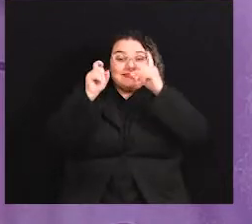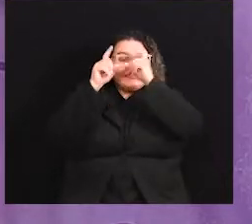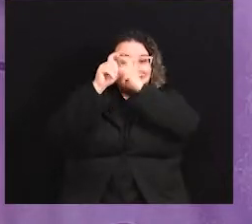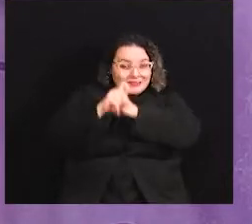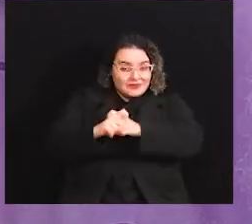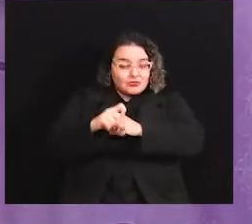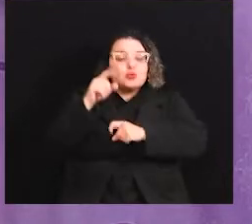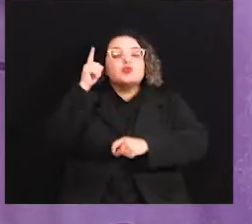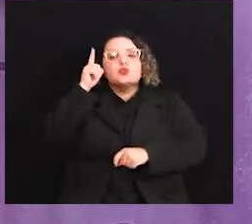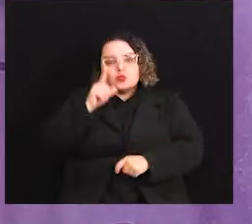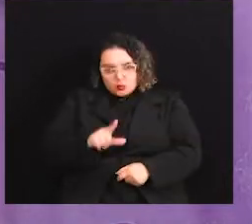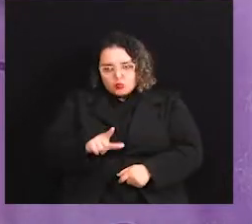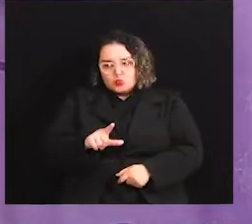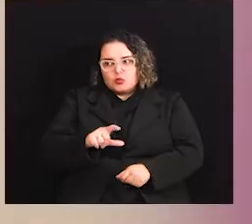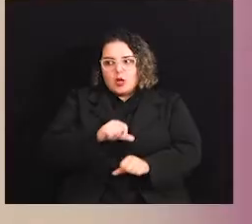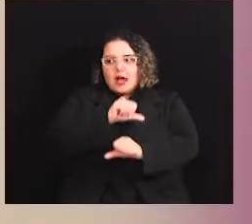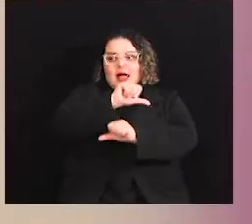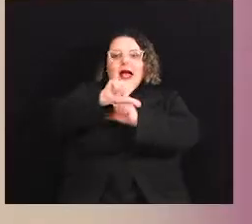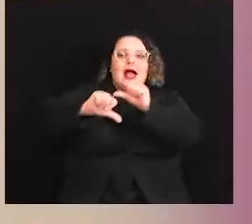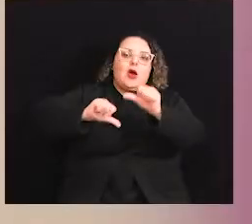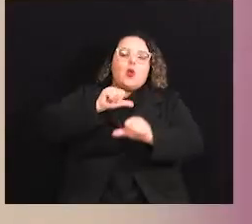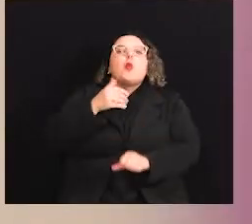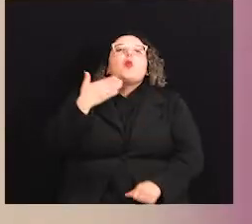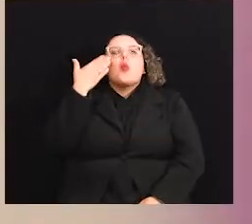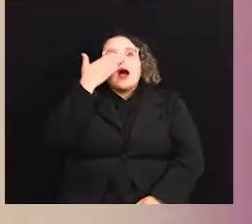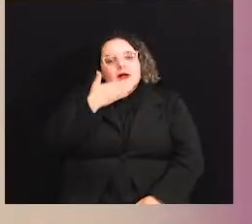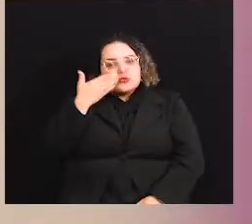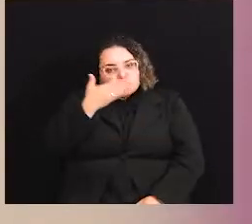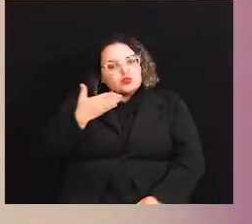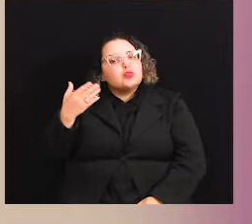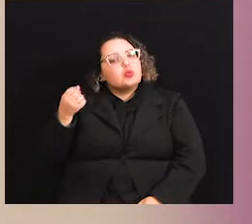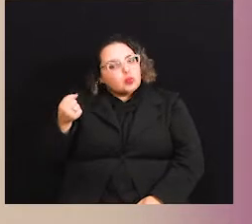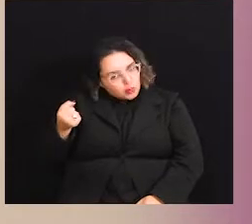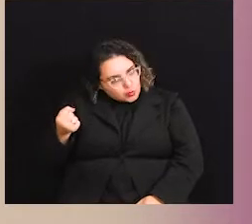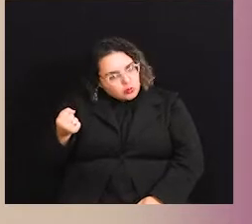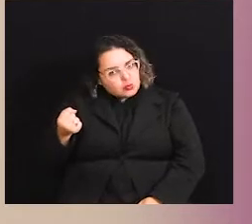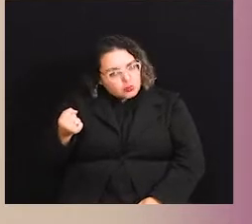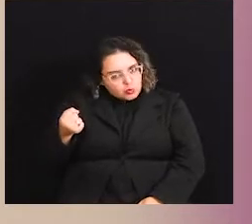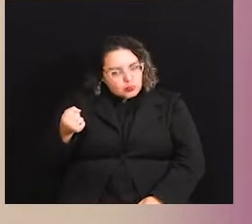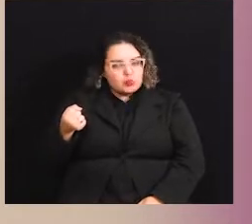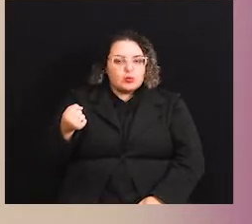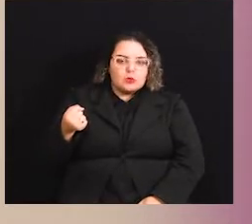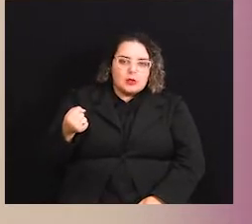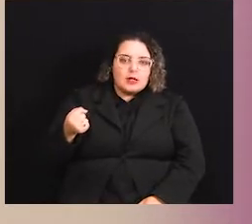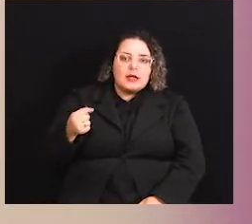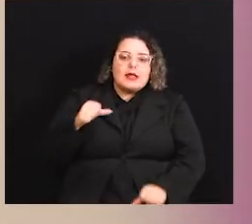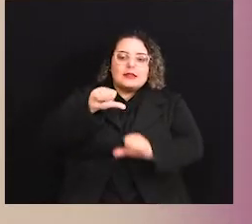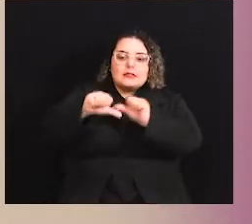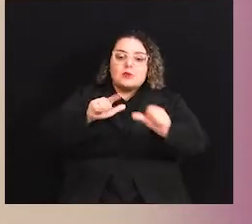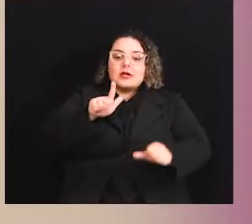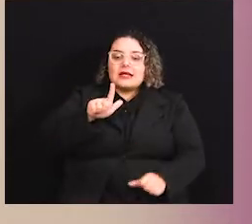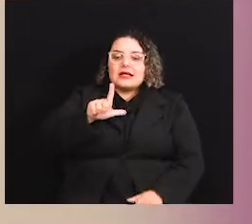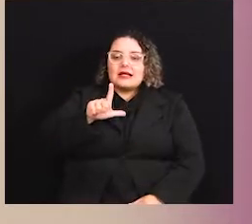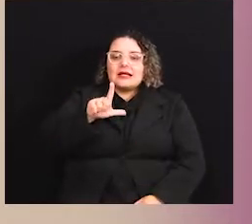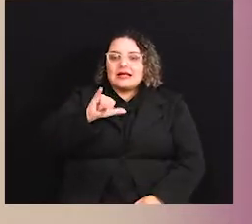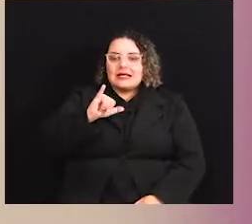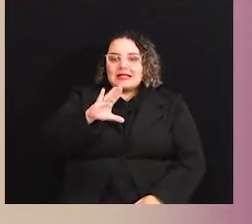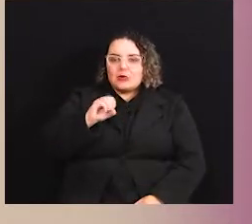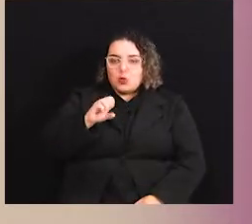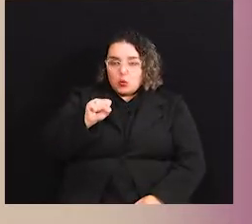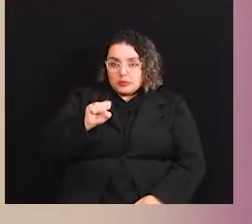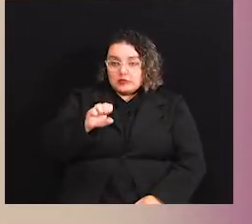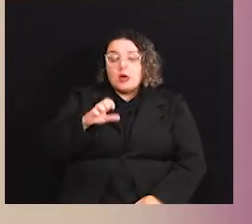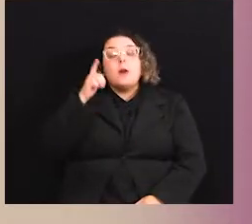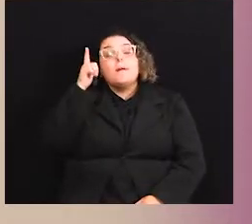dificuldade de conseguirem converter esse açúcar, a lactose, em glicose. Por quê? Para